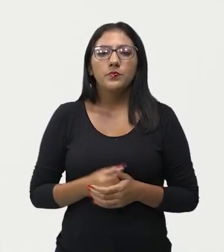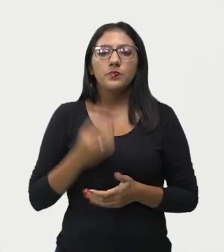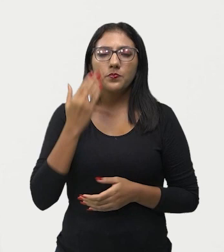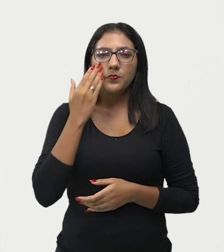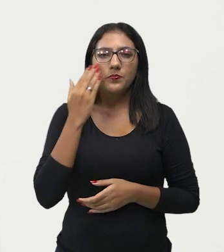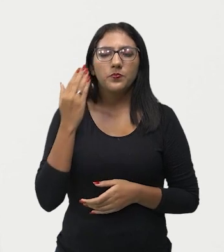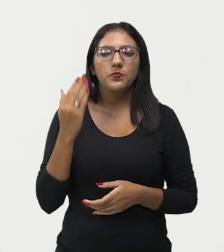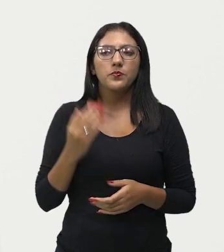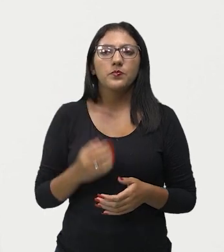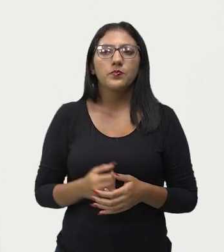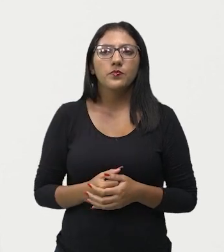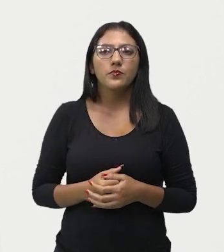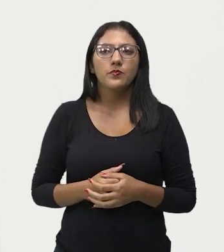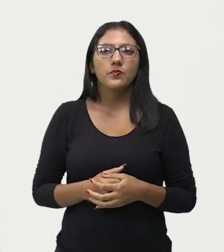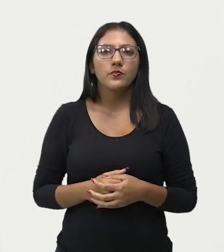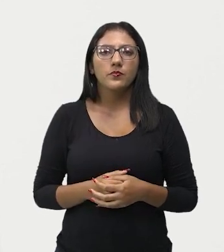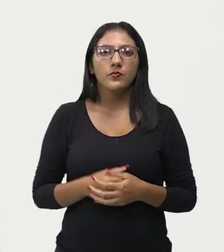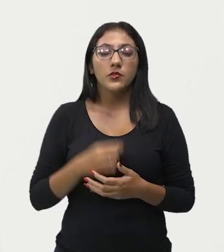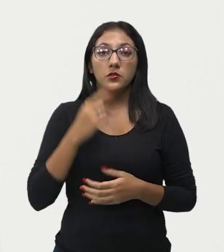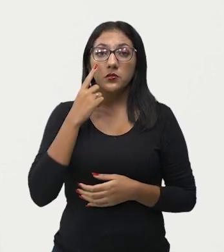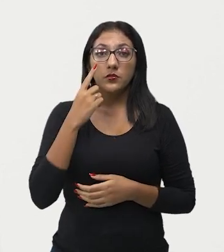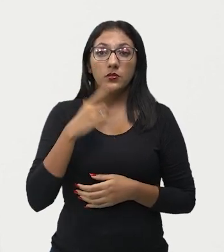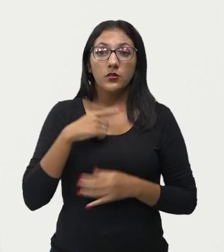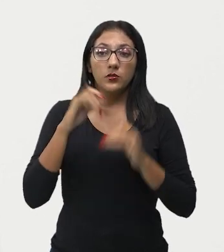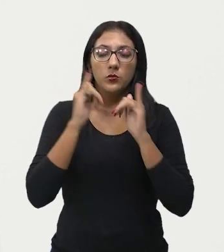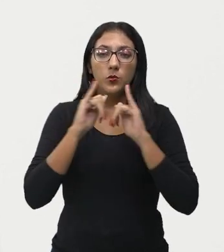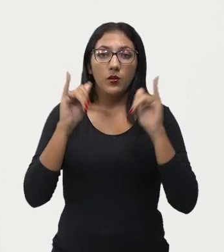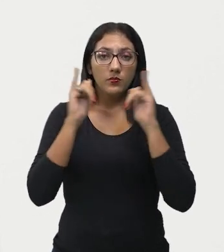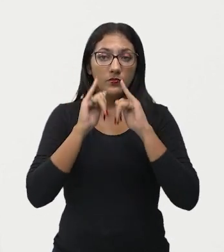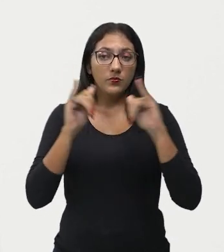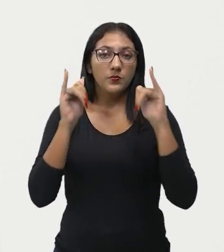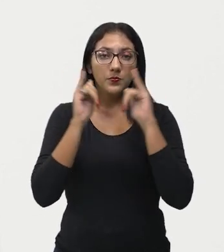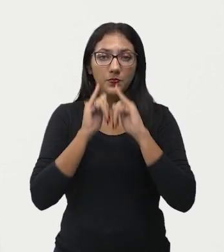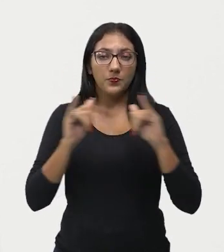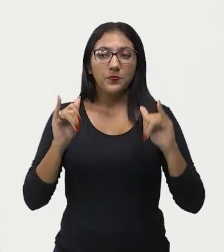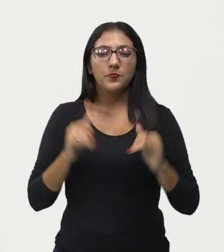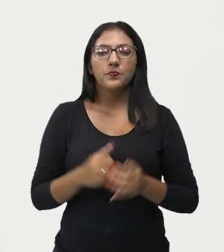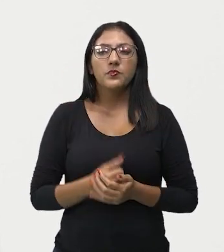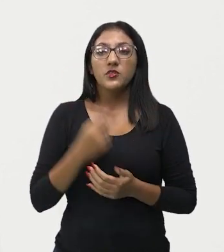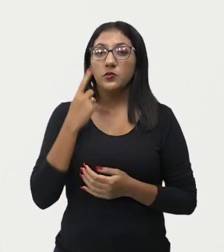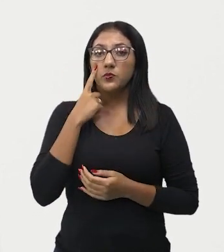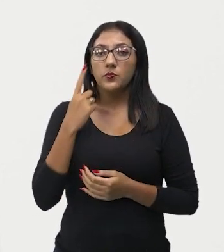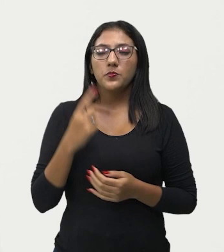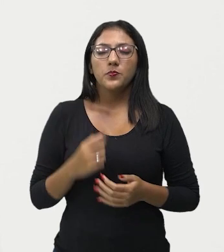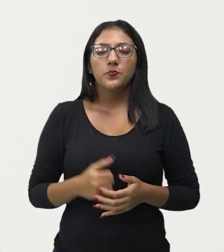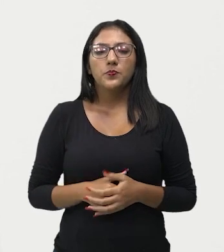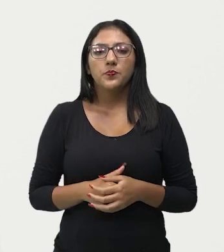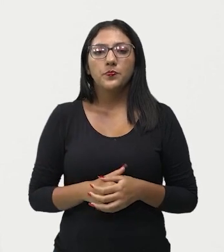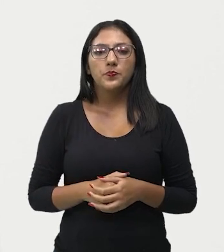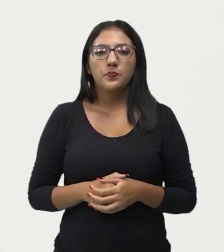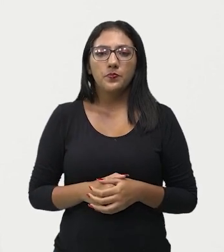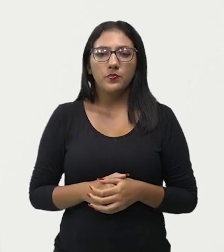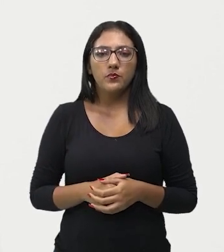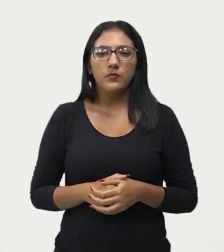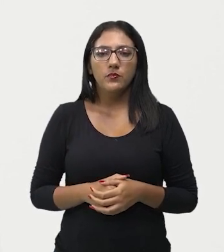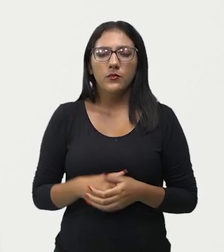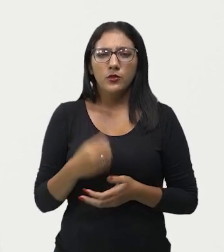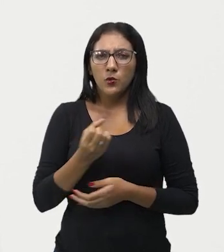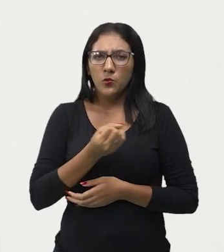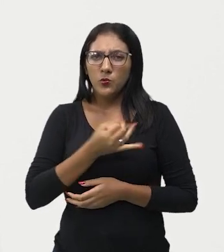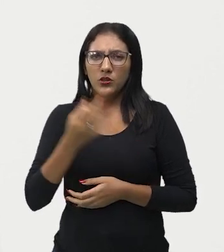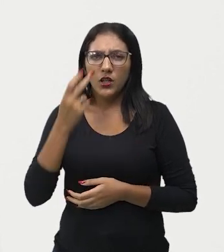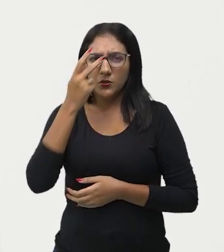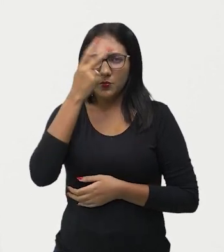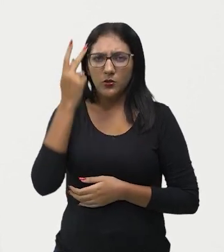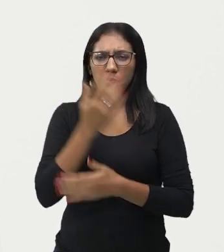Então, pessoal, tem aqui uma notícia, tá bom? E olha o que diz a notícia. O número de desempregados